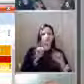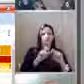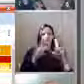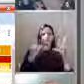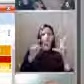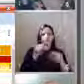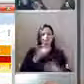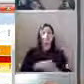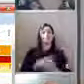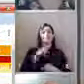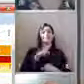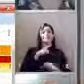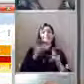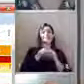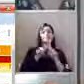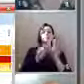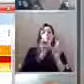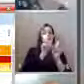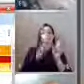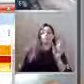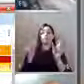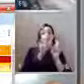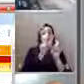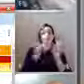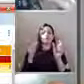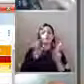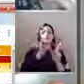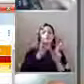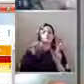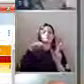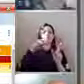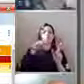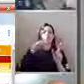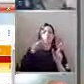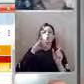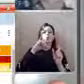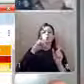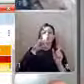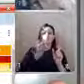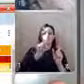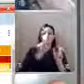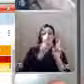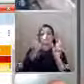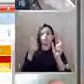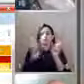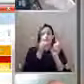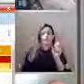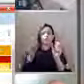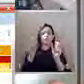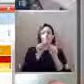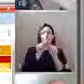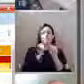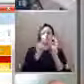sinônimos, porque podemos ou não precisar deles mais tarde. Essas informações cedidas para o dicionário, além